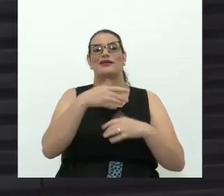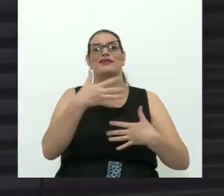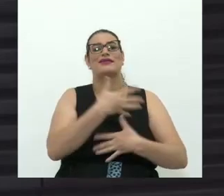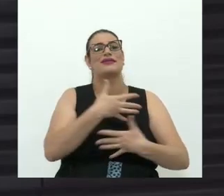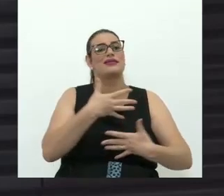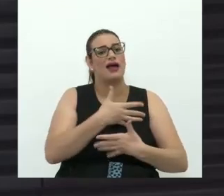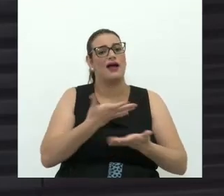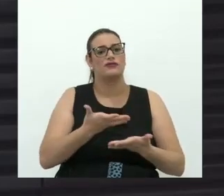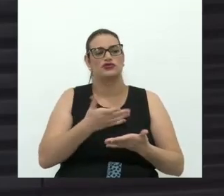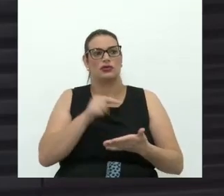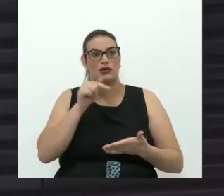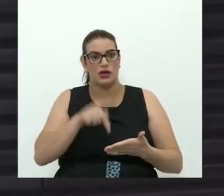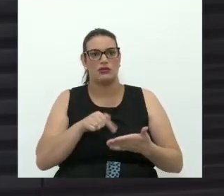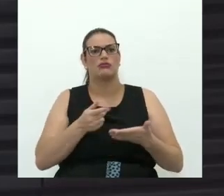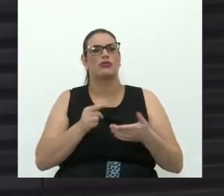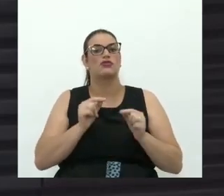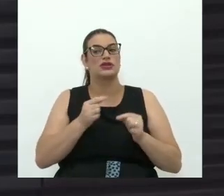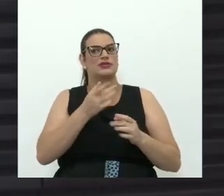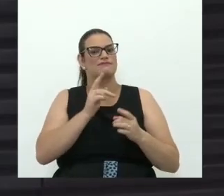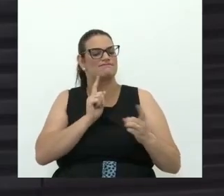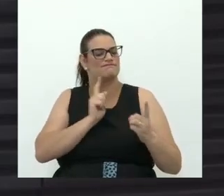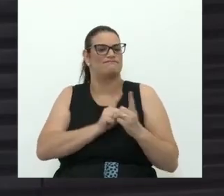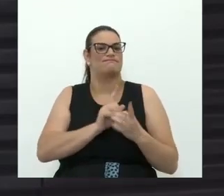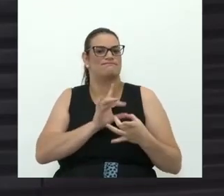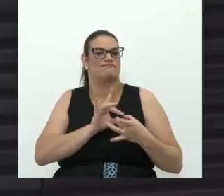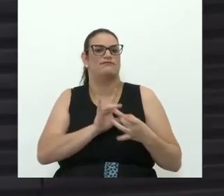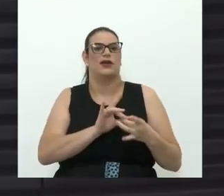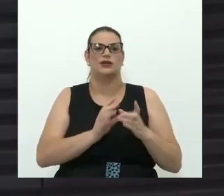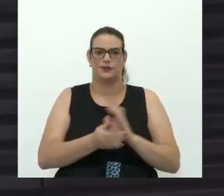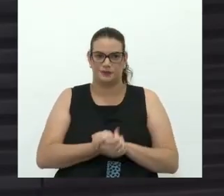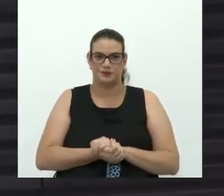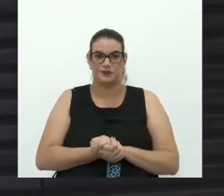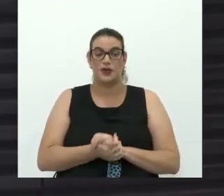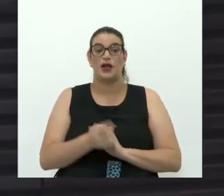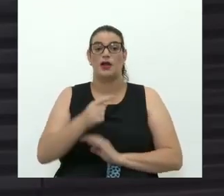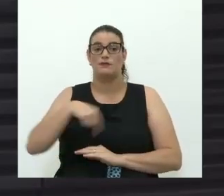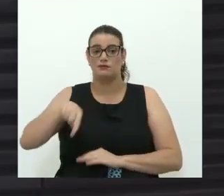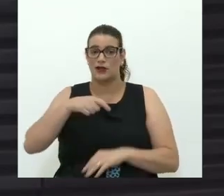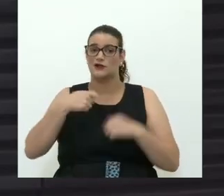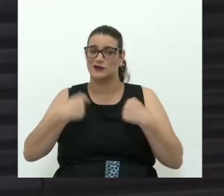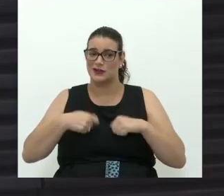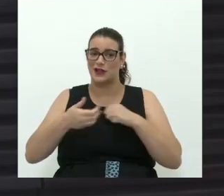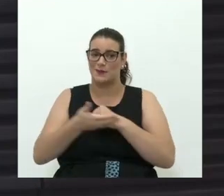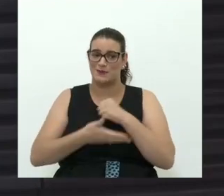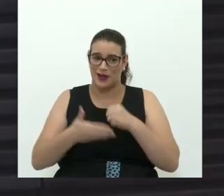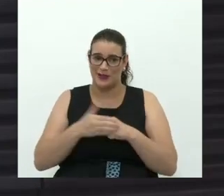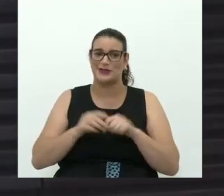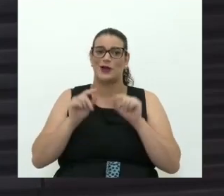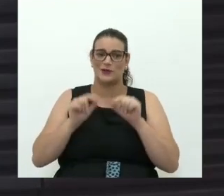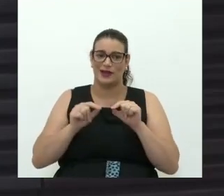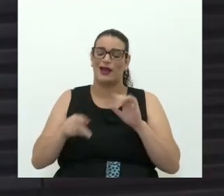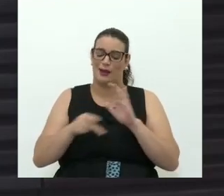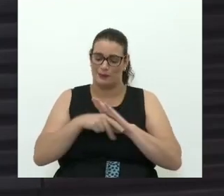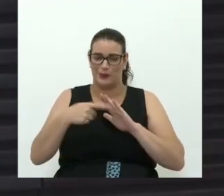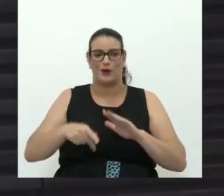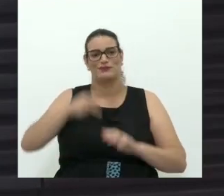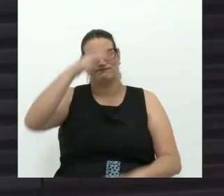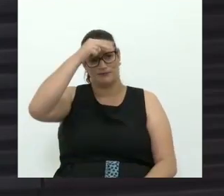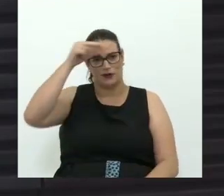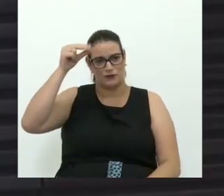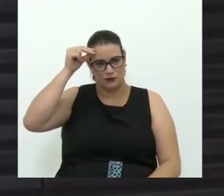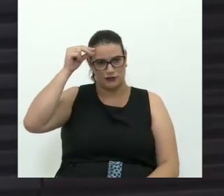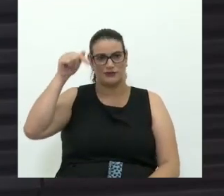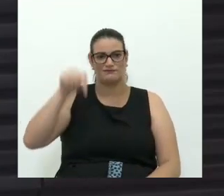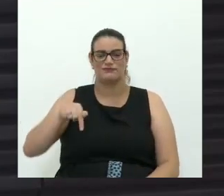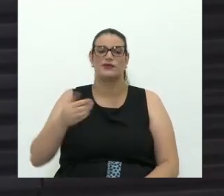mais aproximação agora boa parte das nossas necessidades mais básicas quem é que tem que atender é o município em